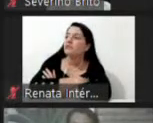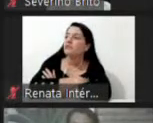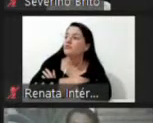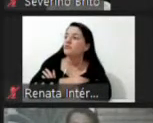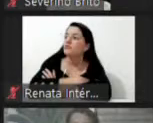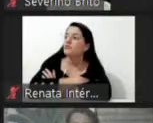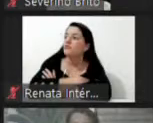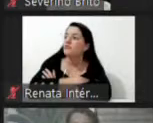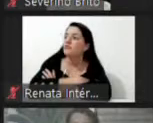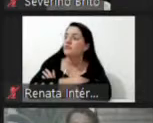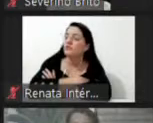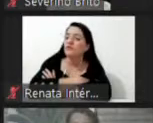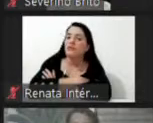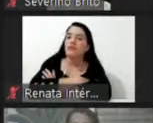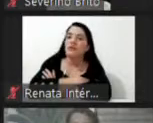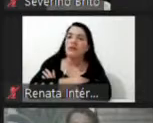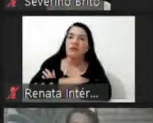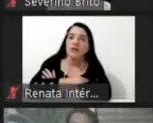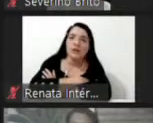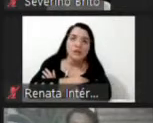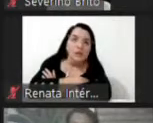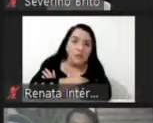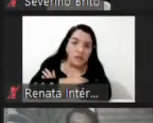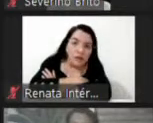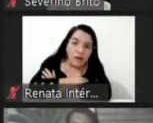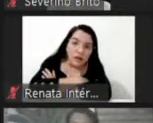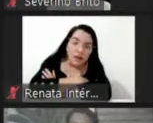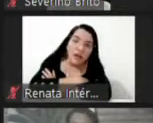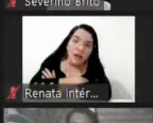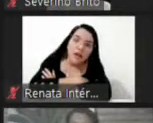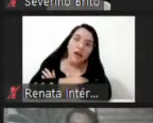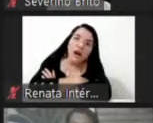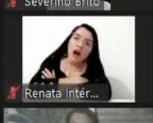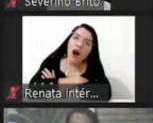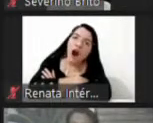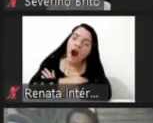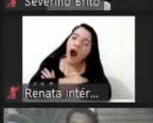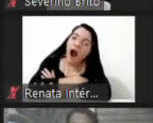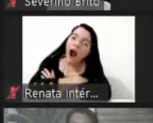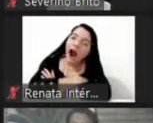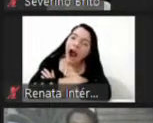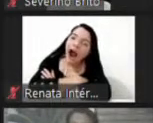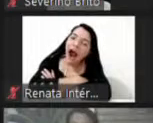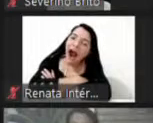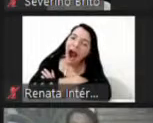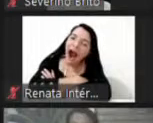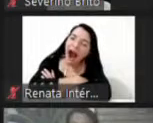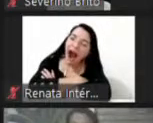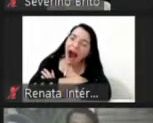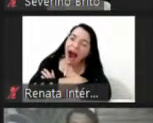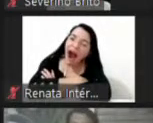Pastor Wilson Américo Machado, Pastor Wilson Rangel,